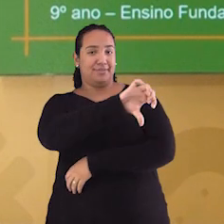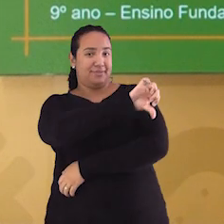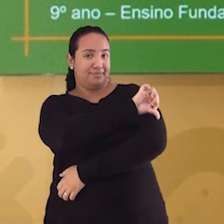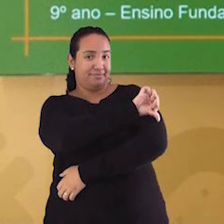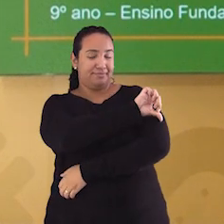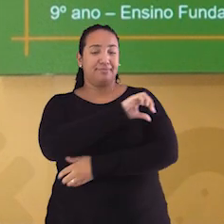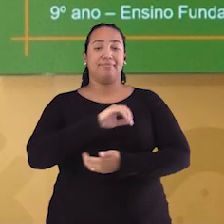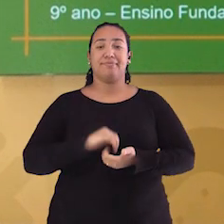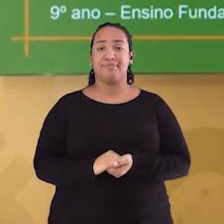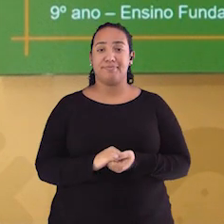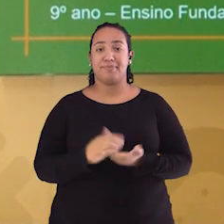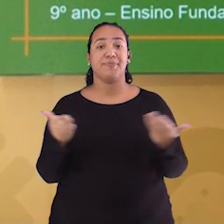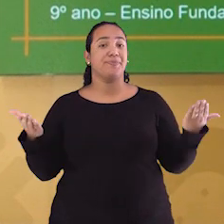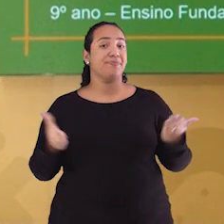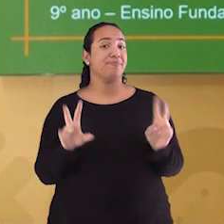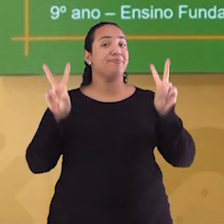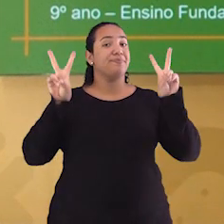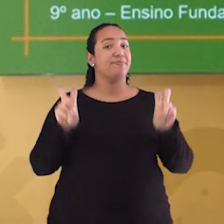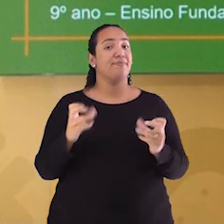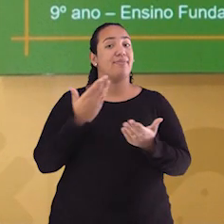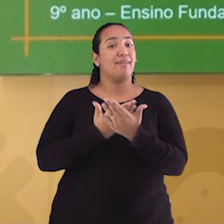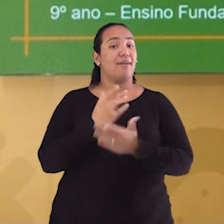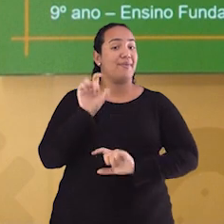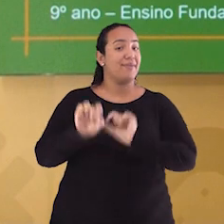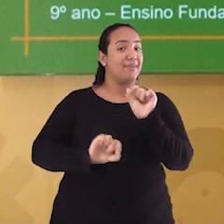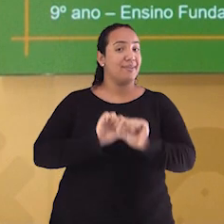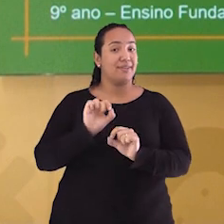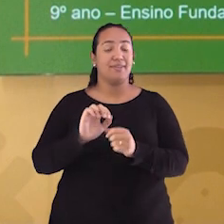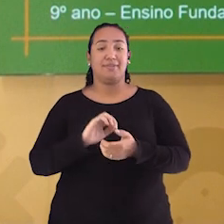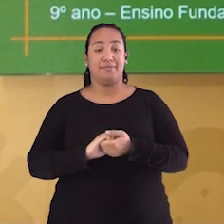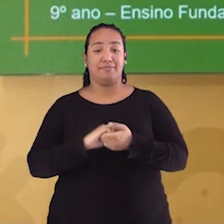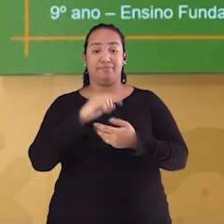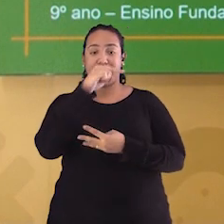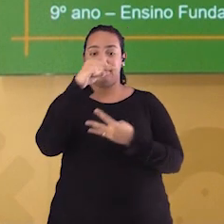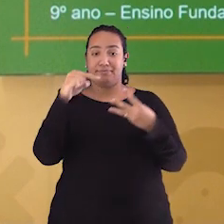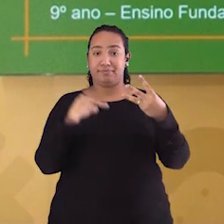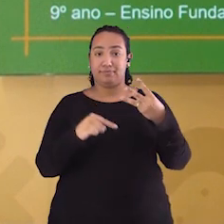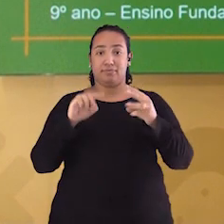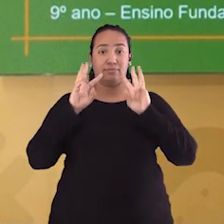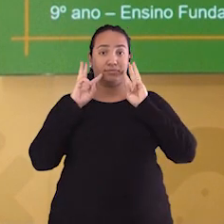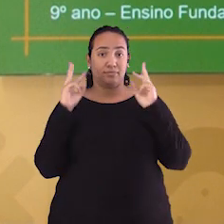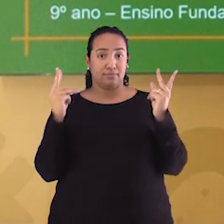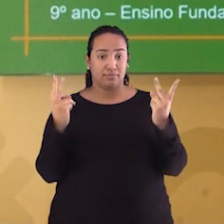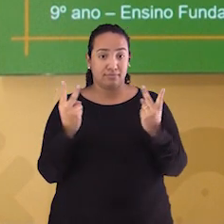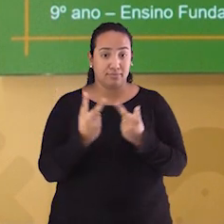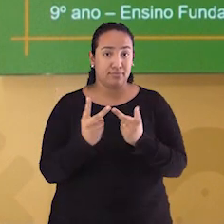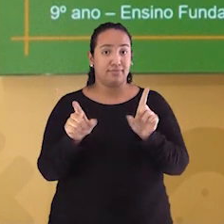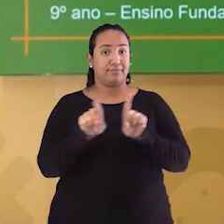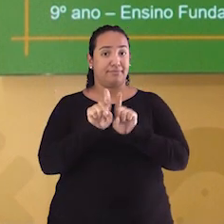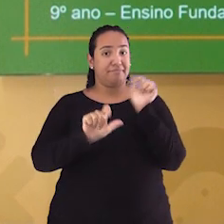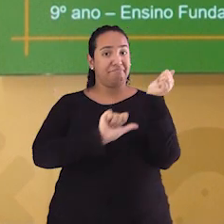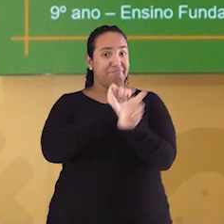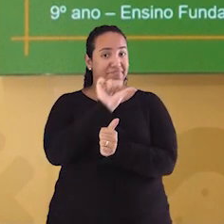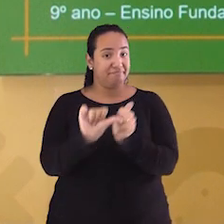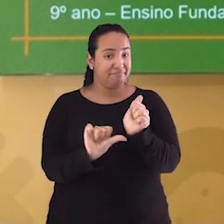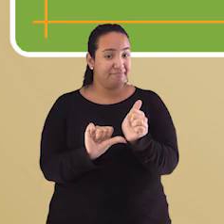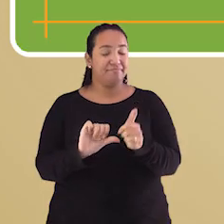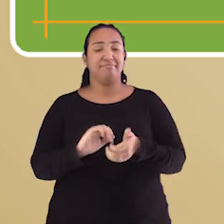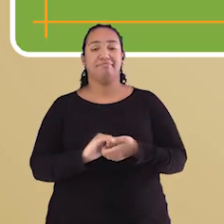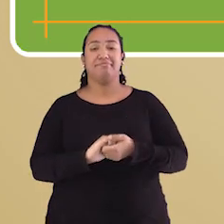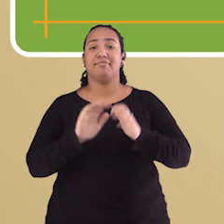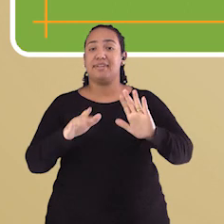dos anos finais. E hoje o tema da nossa aula é os estados físicos da matéria e suas